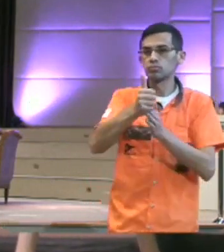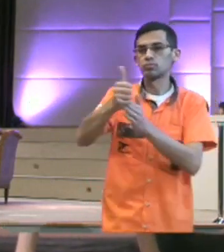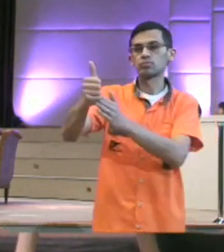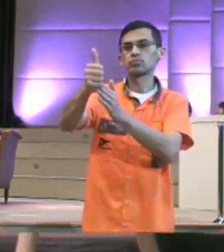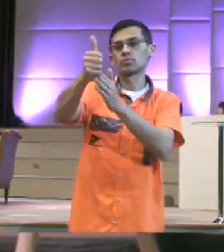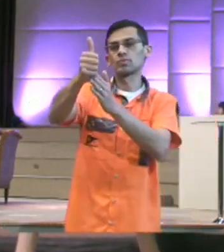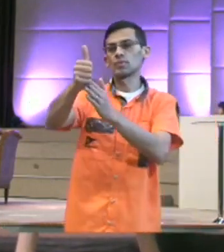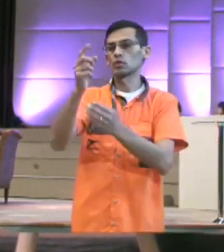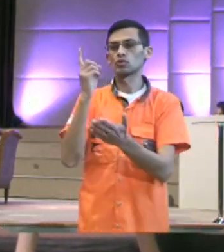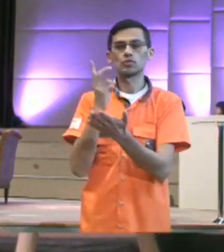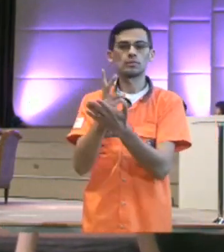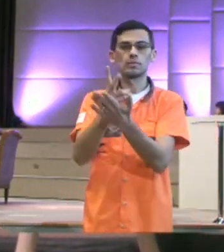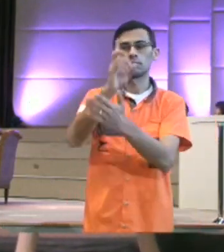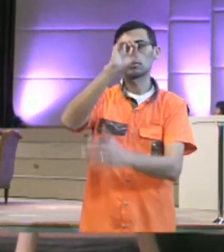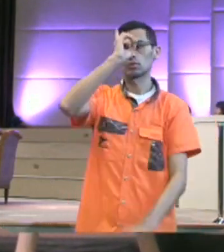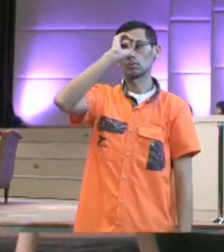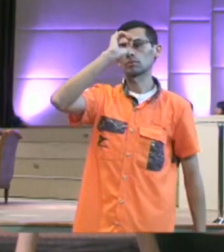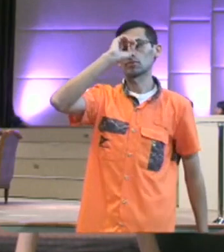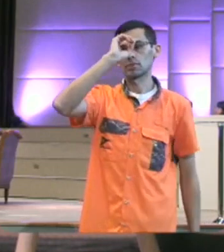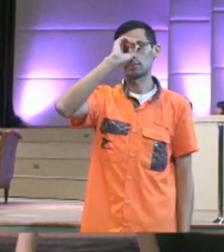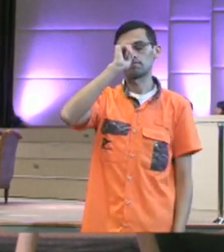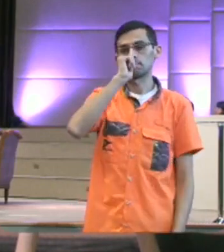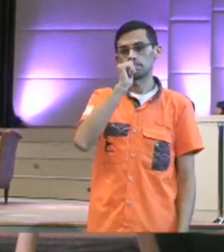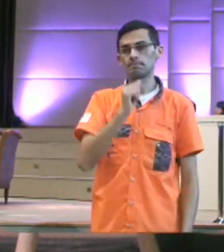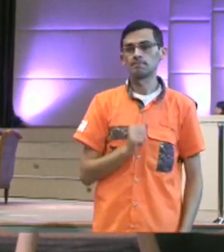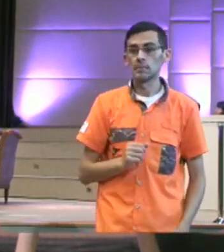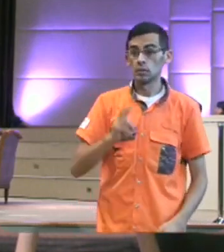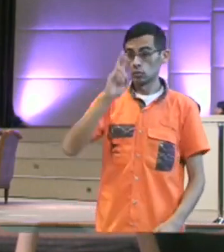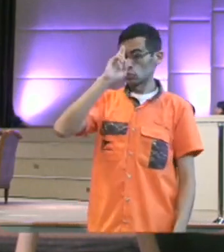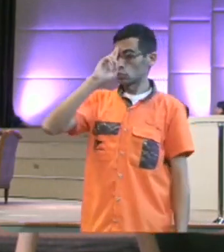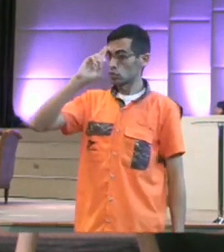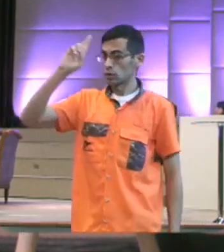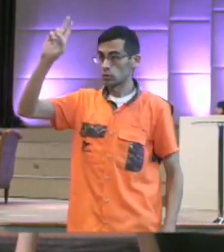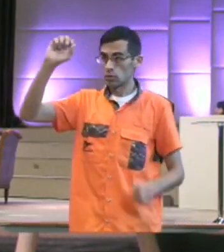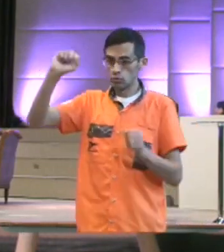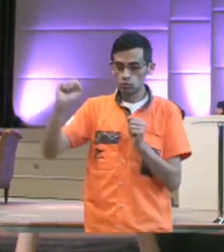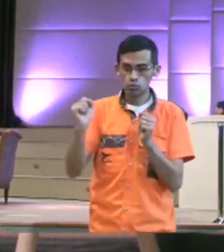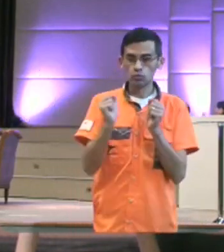nas nuvens. O Senhor é por